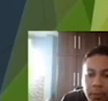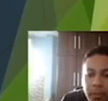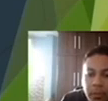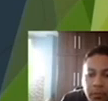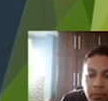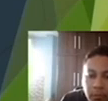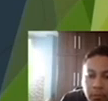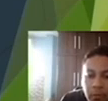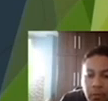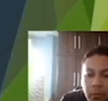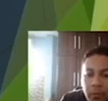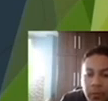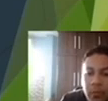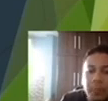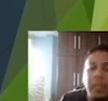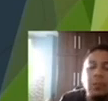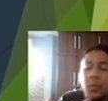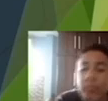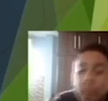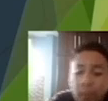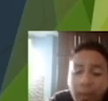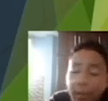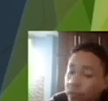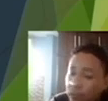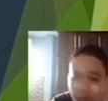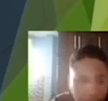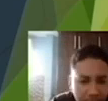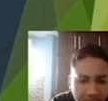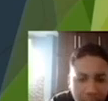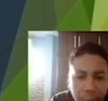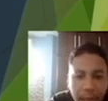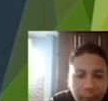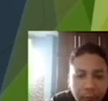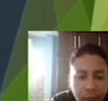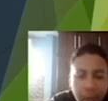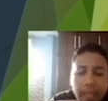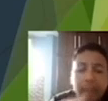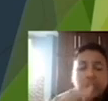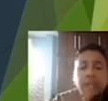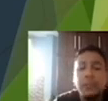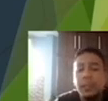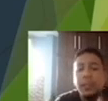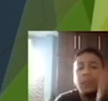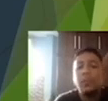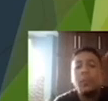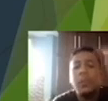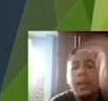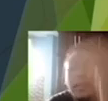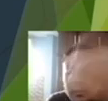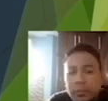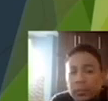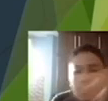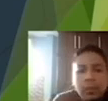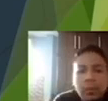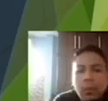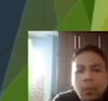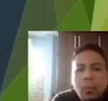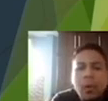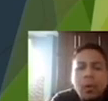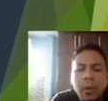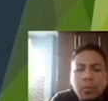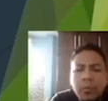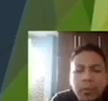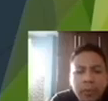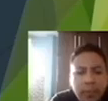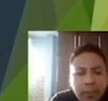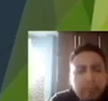Portanto, se os denominadores são iguais, eu faço isso de cara, já sei que é só olhar qual que é o número